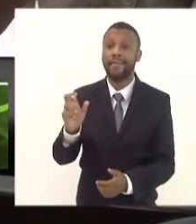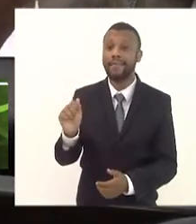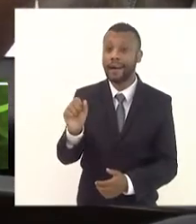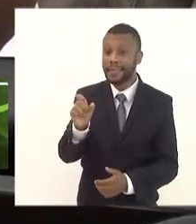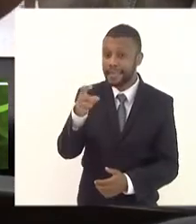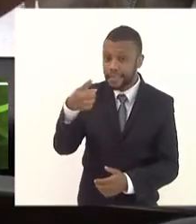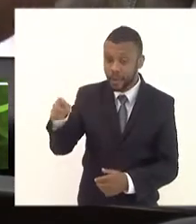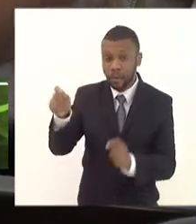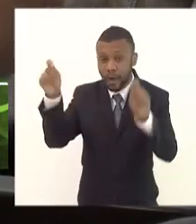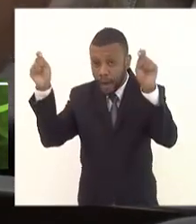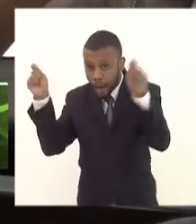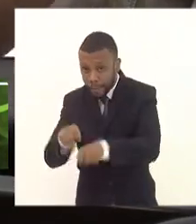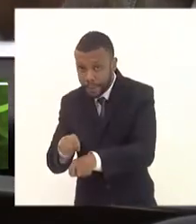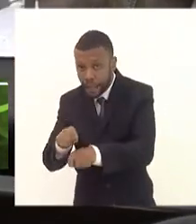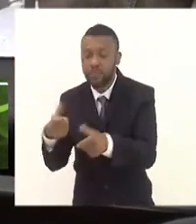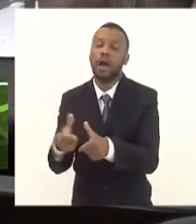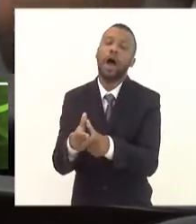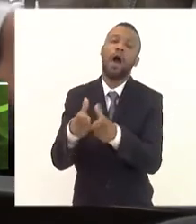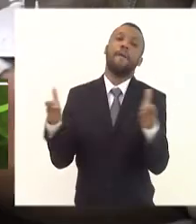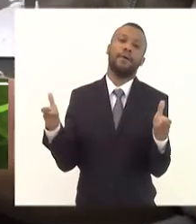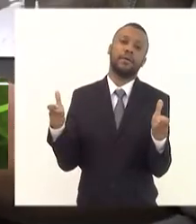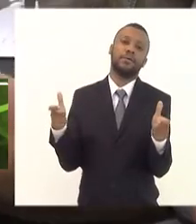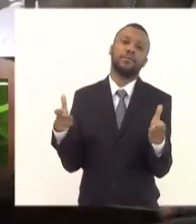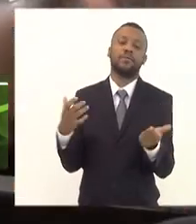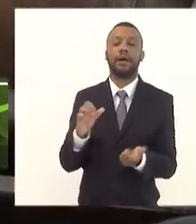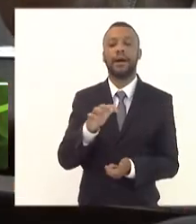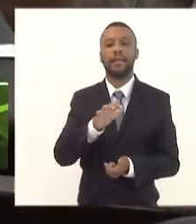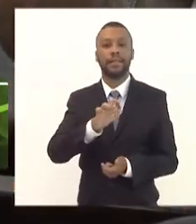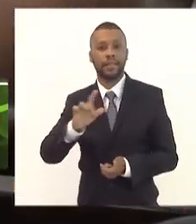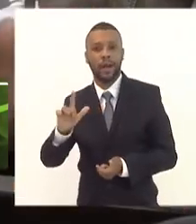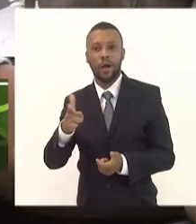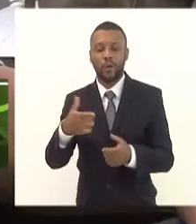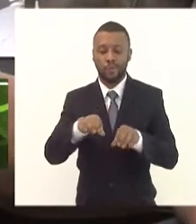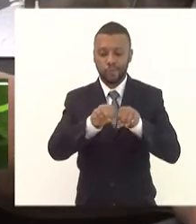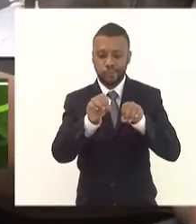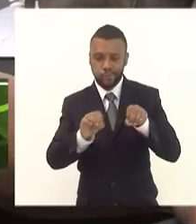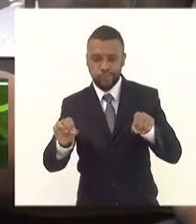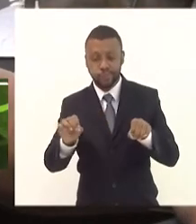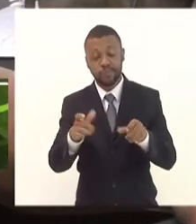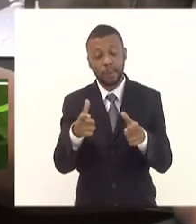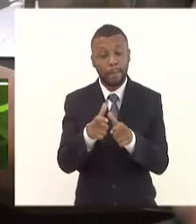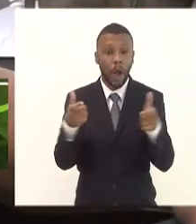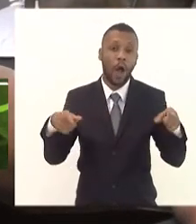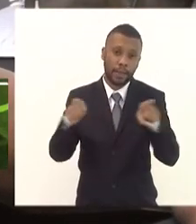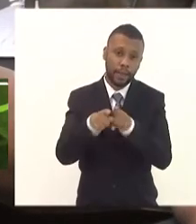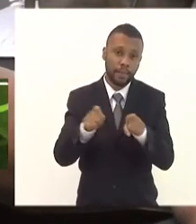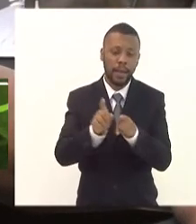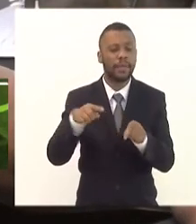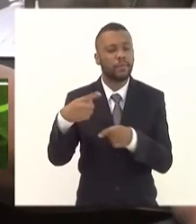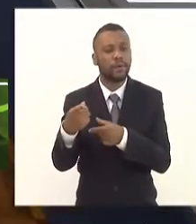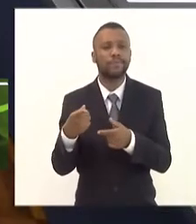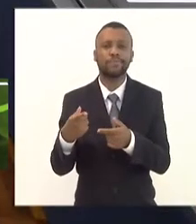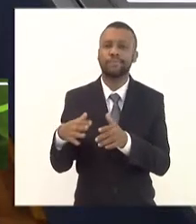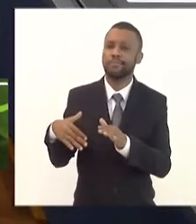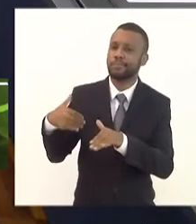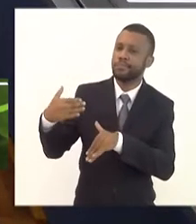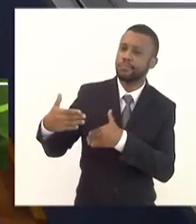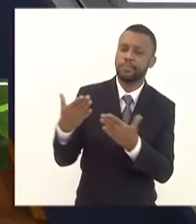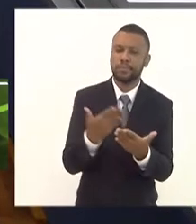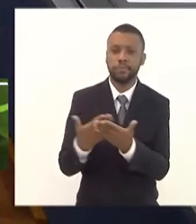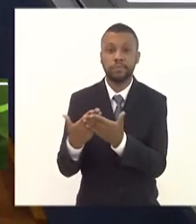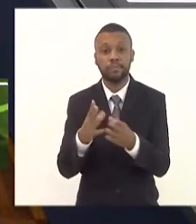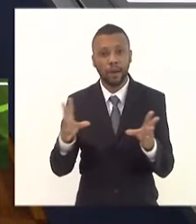dimensionamento dos canais fiquem maiores também. Isso é previsto. Depois de todo o estudo feito, aí chegou essa conclusão